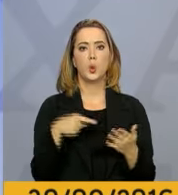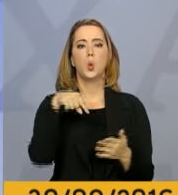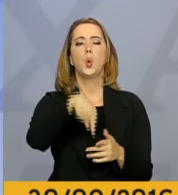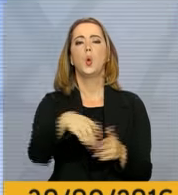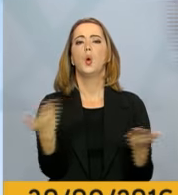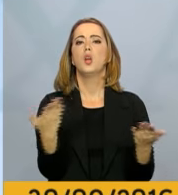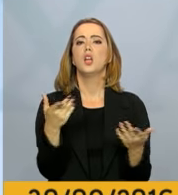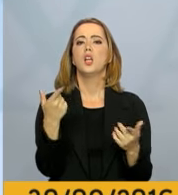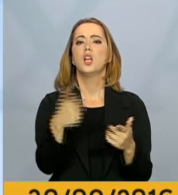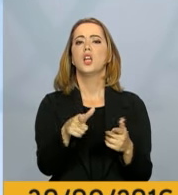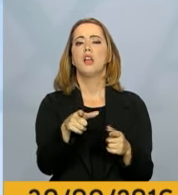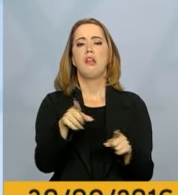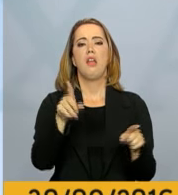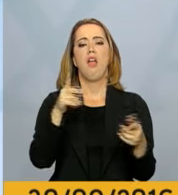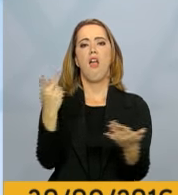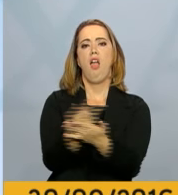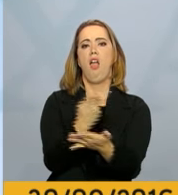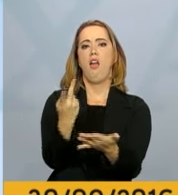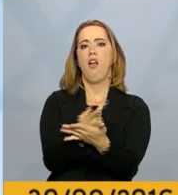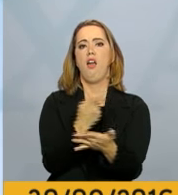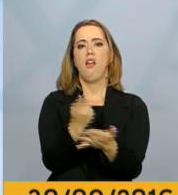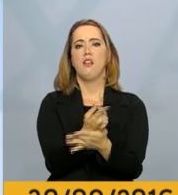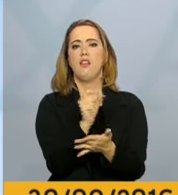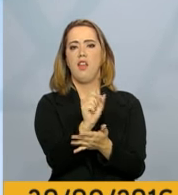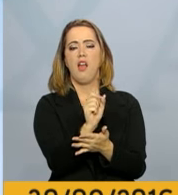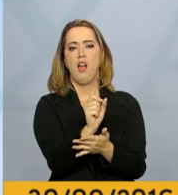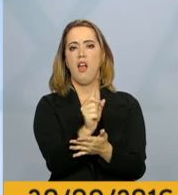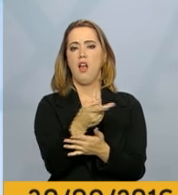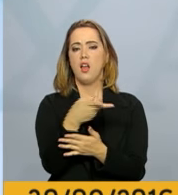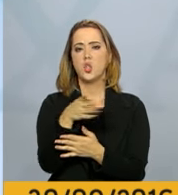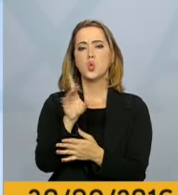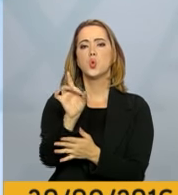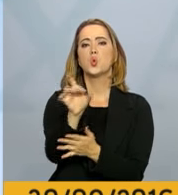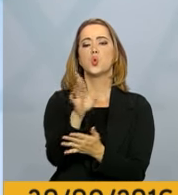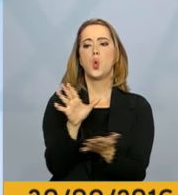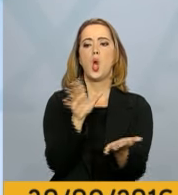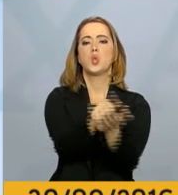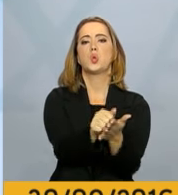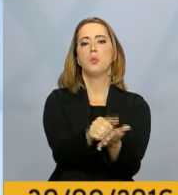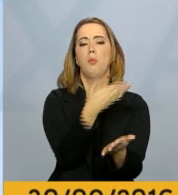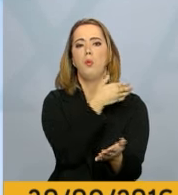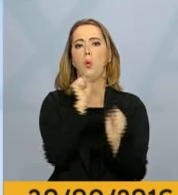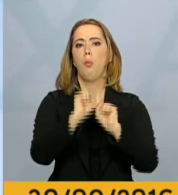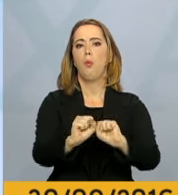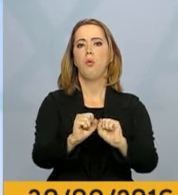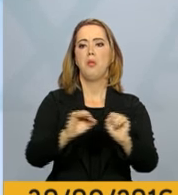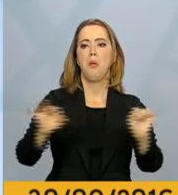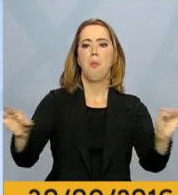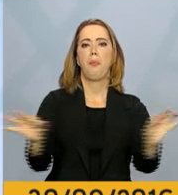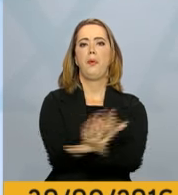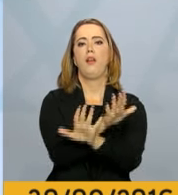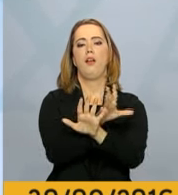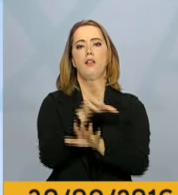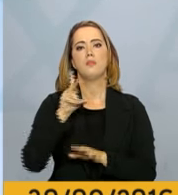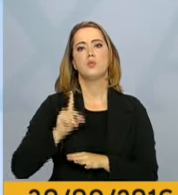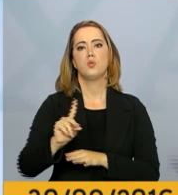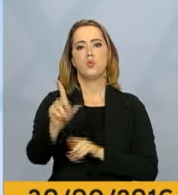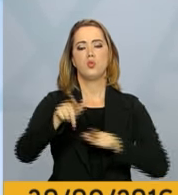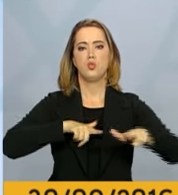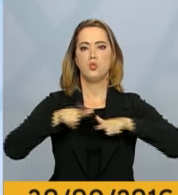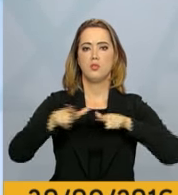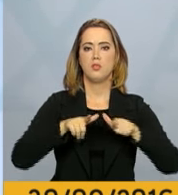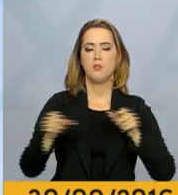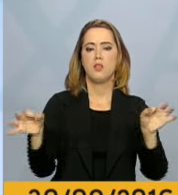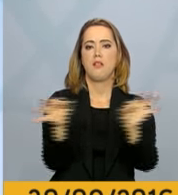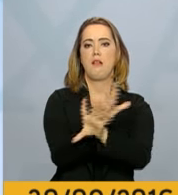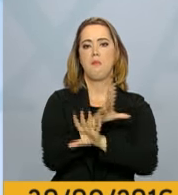tão despropositado, é tão desarrazoado, que ele só assumiu o poder para acabar com o direito dos trabalhadores e acabar com saúde